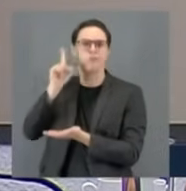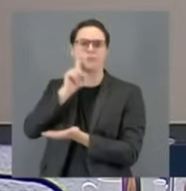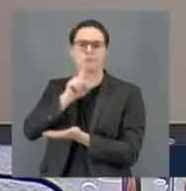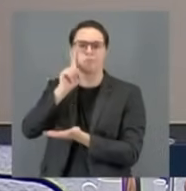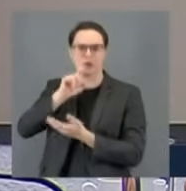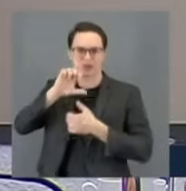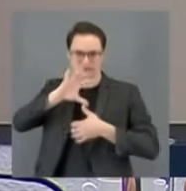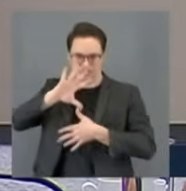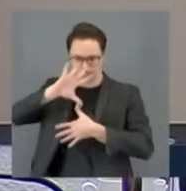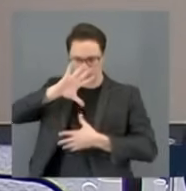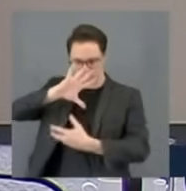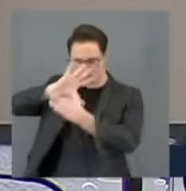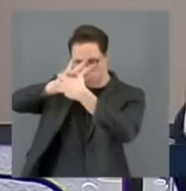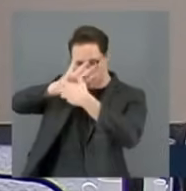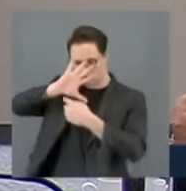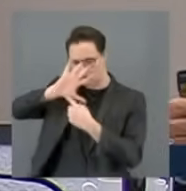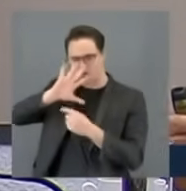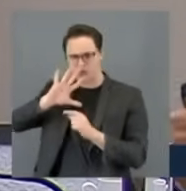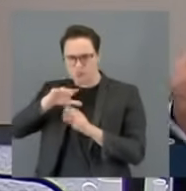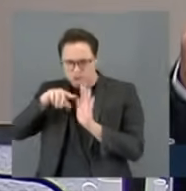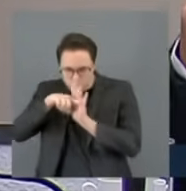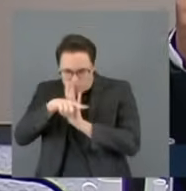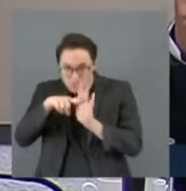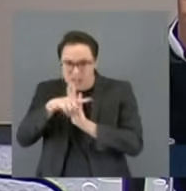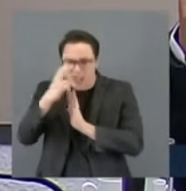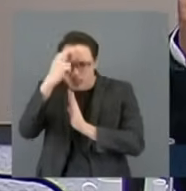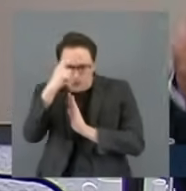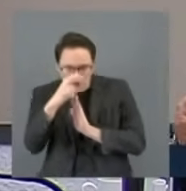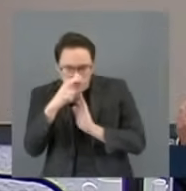se voltaram, agências que estavam